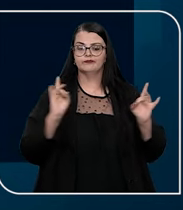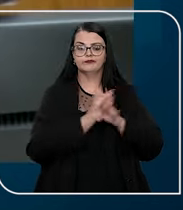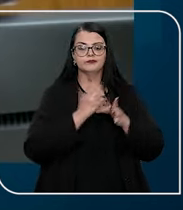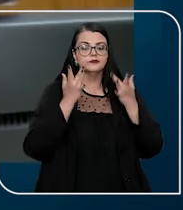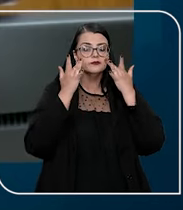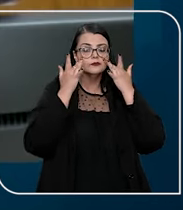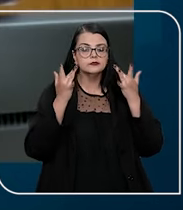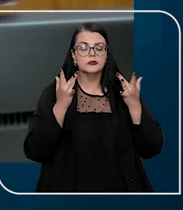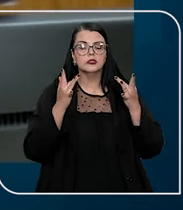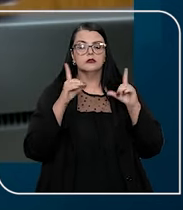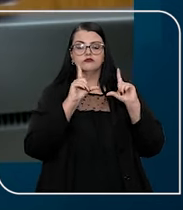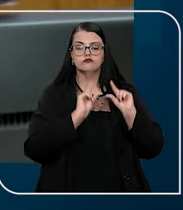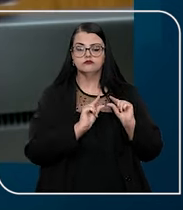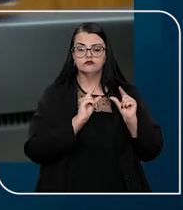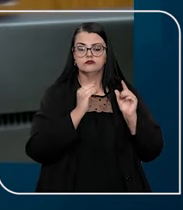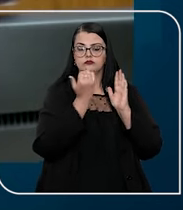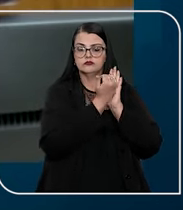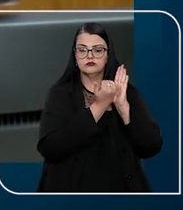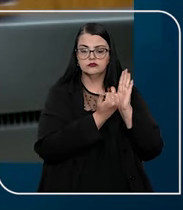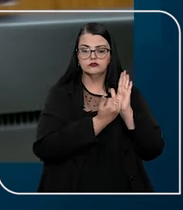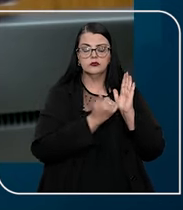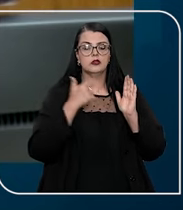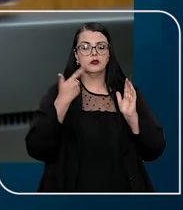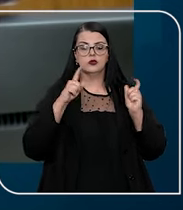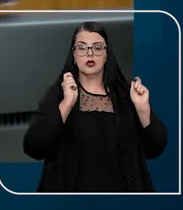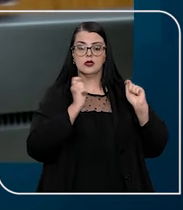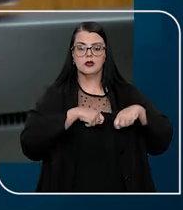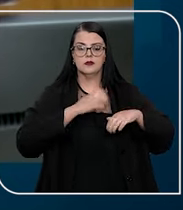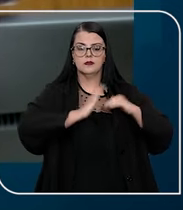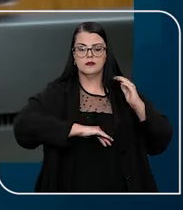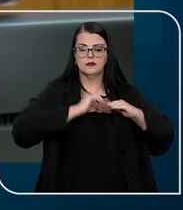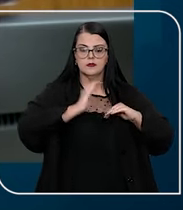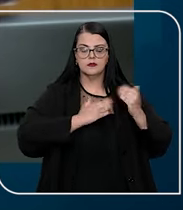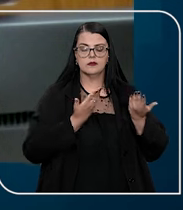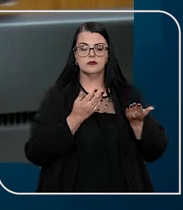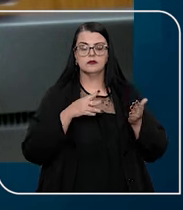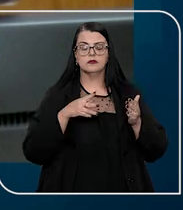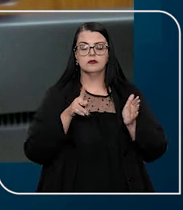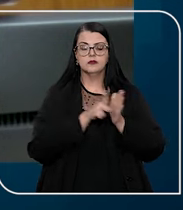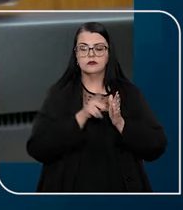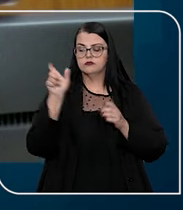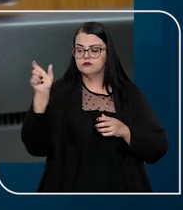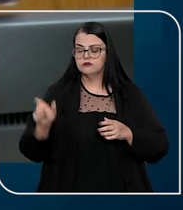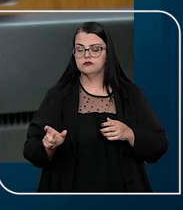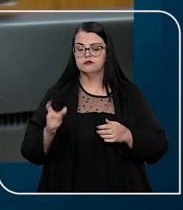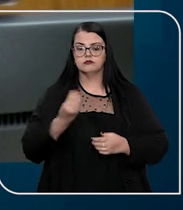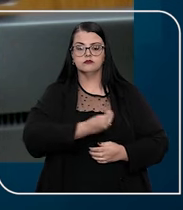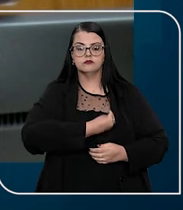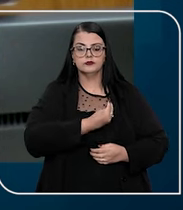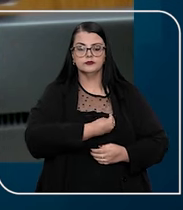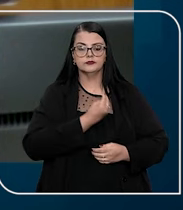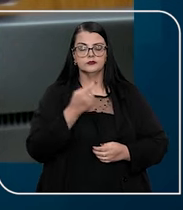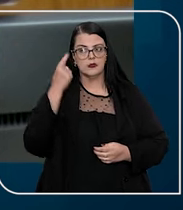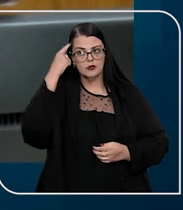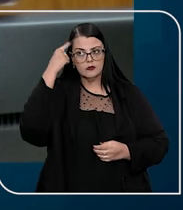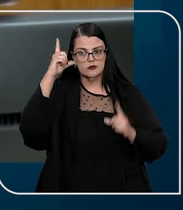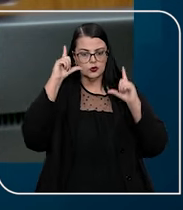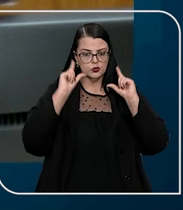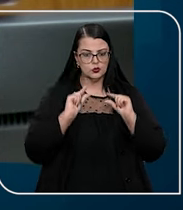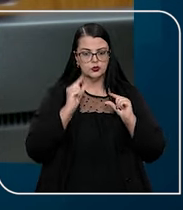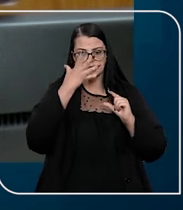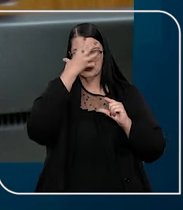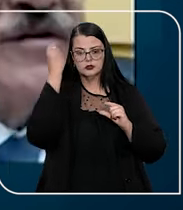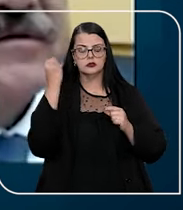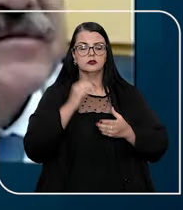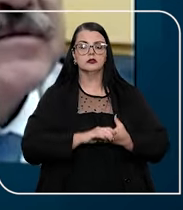inconclusivo por apresentar apenas indícios de que não haveria capacidade para a prática de atos da vida civil devido a lapsos de